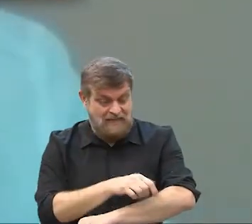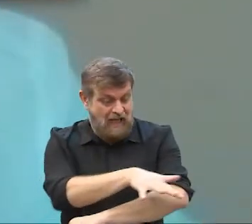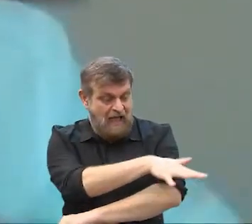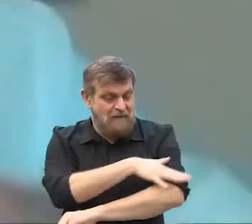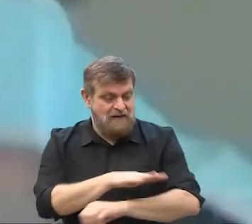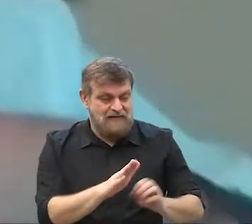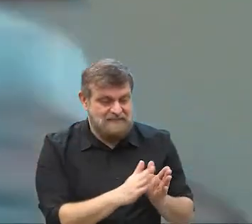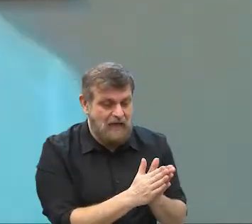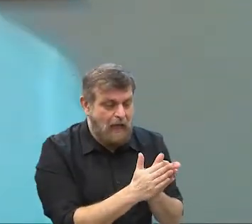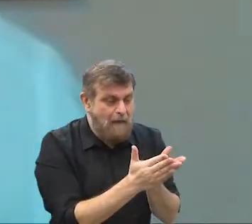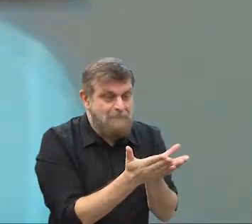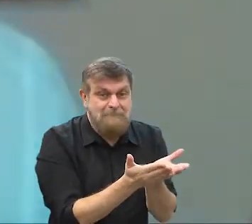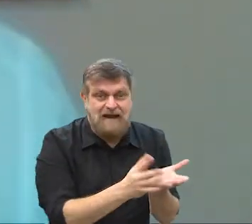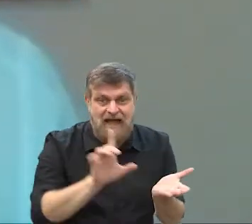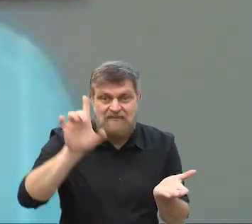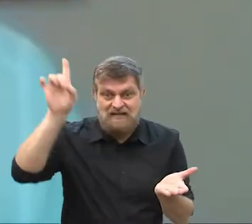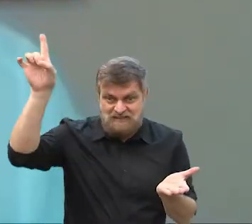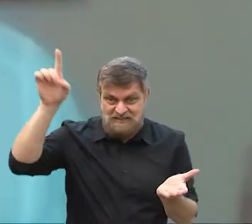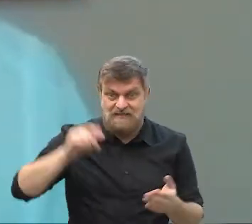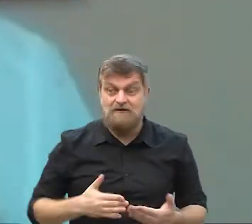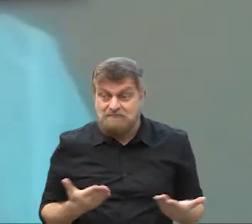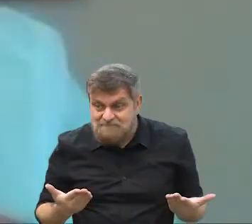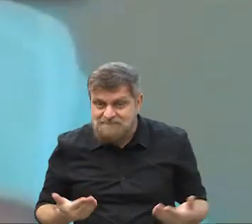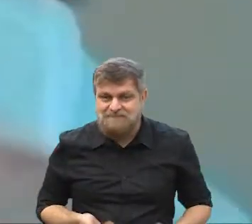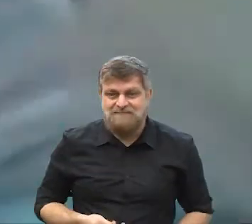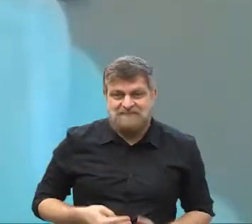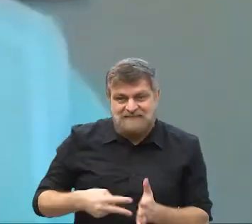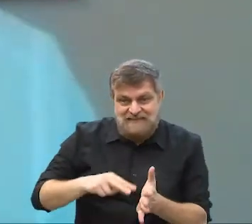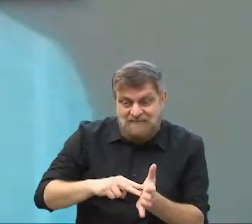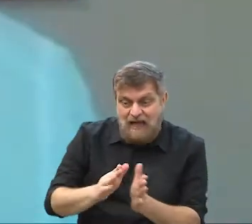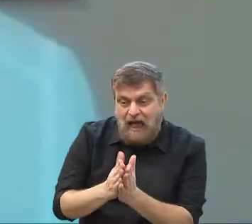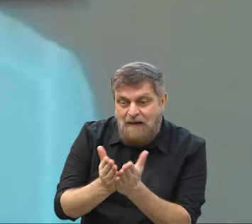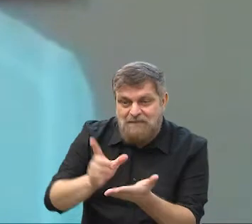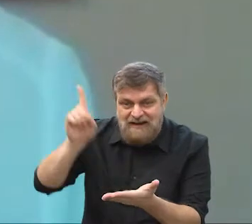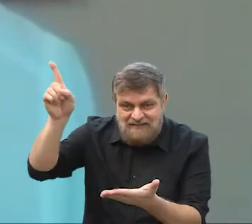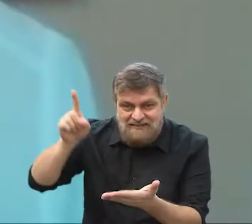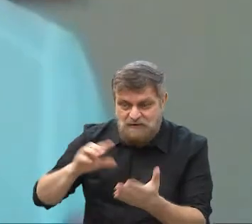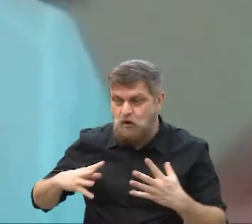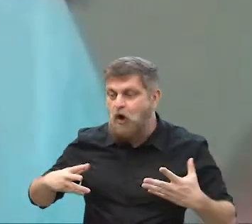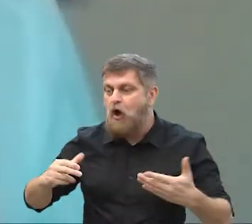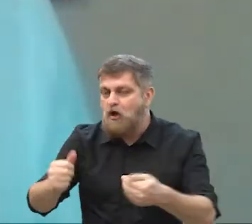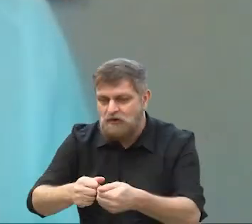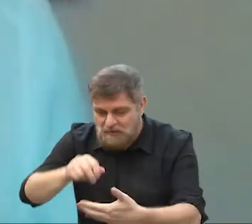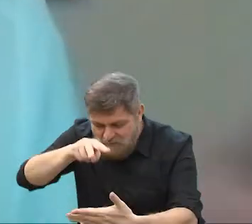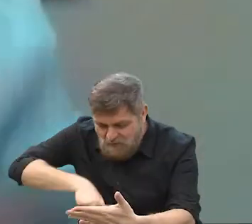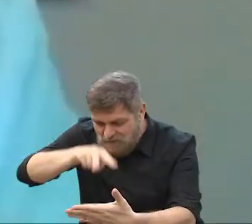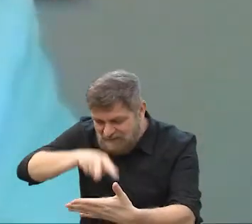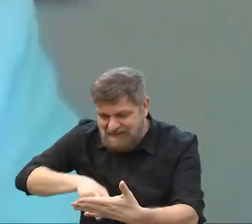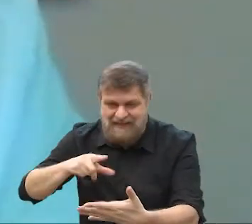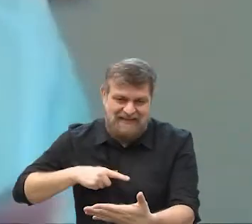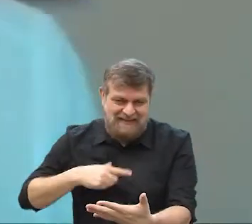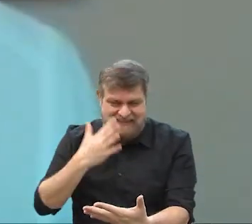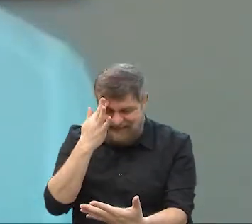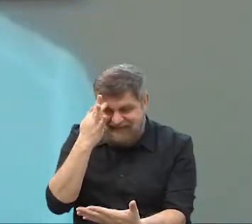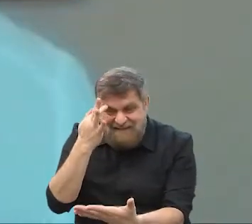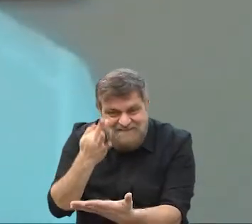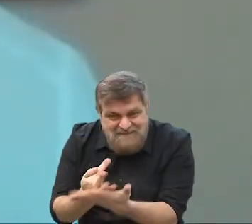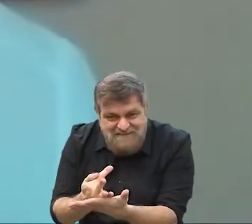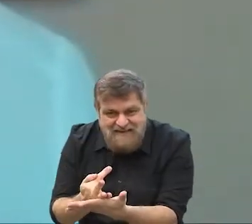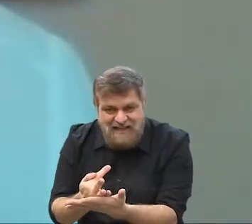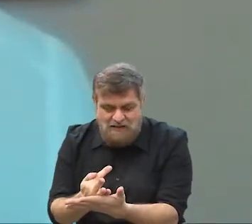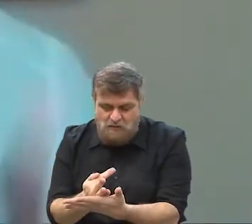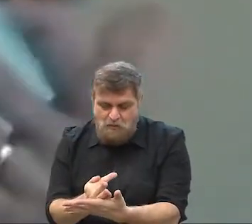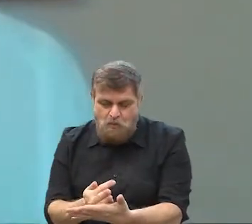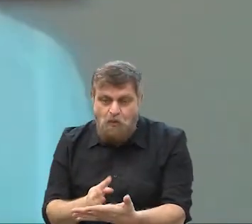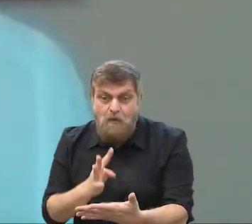Bíblia é o livro mais lido na face da Terra, né? É um livro que quase todo mundo possui, seja por fé ou por uma questão literária,